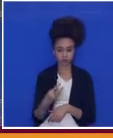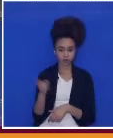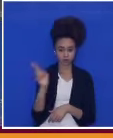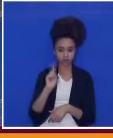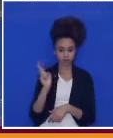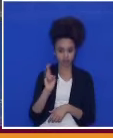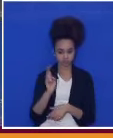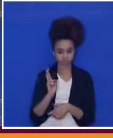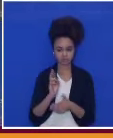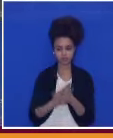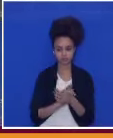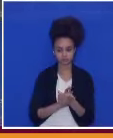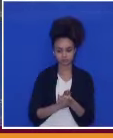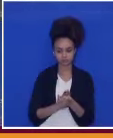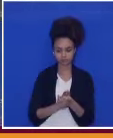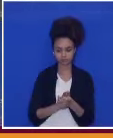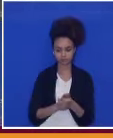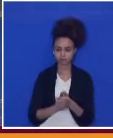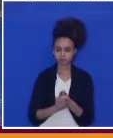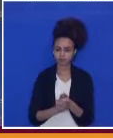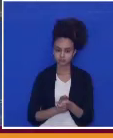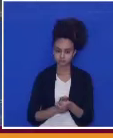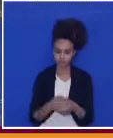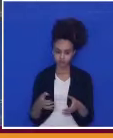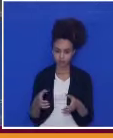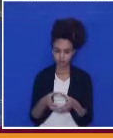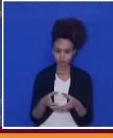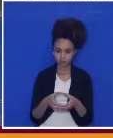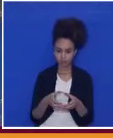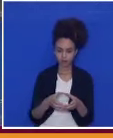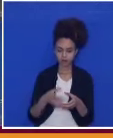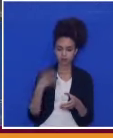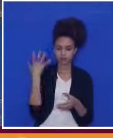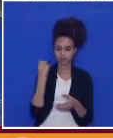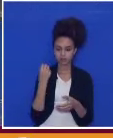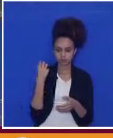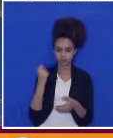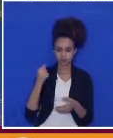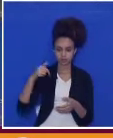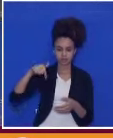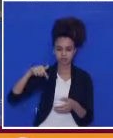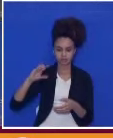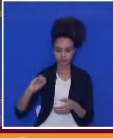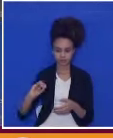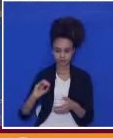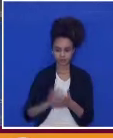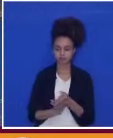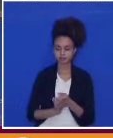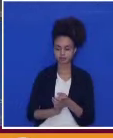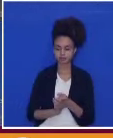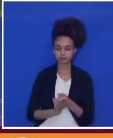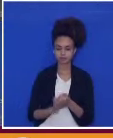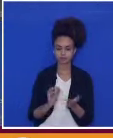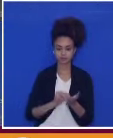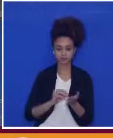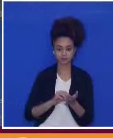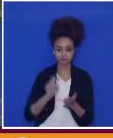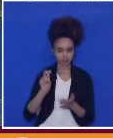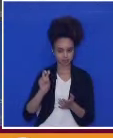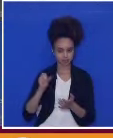R$ 300 milhões. Bola branca, número 70. Branca, 70. Agora, faltam 5 números.